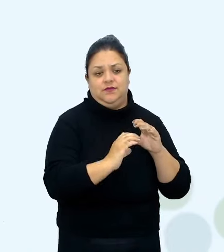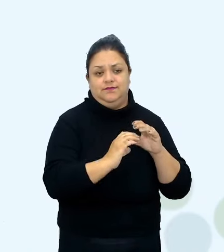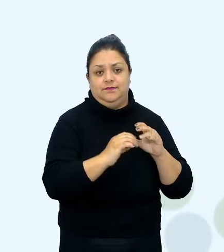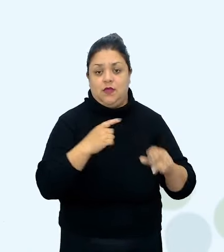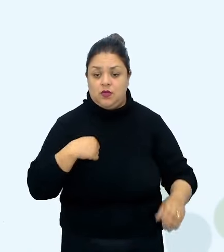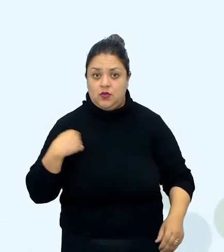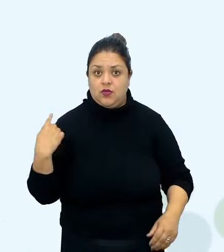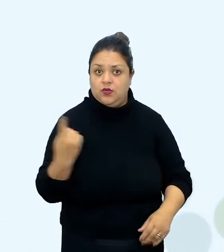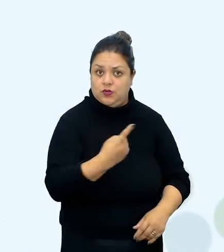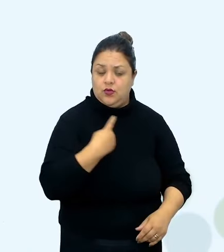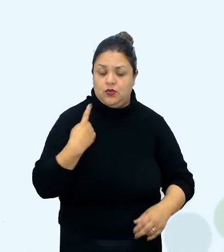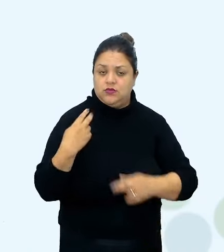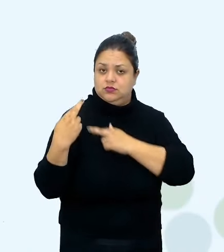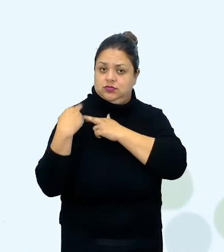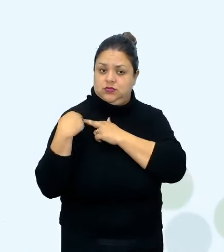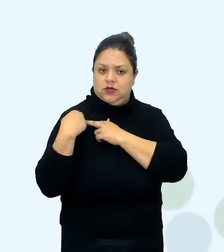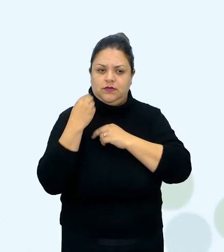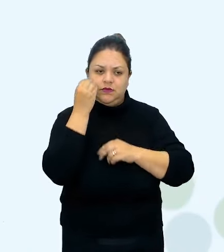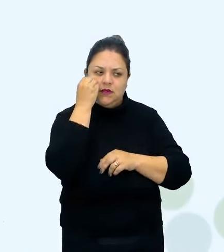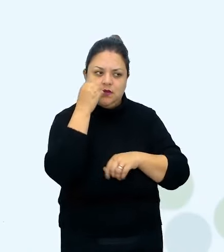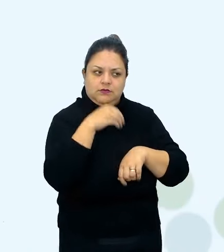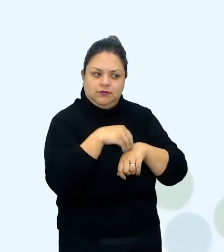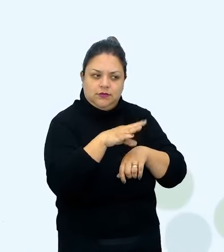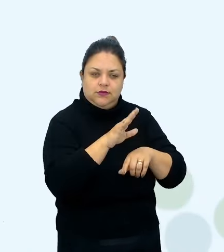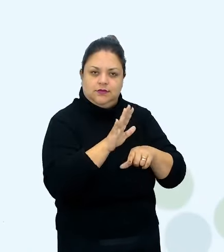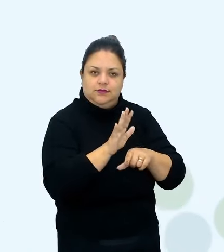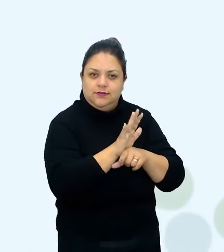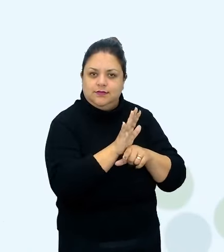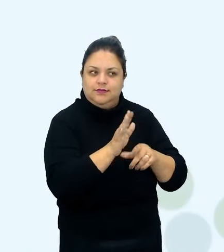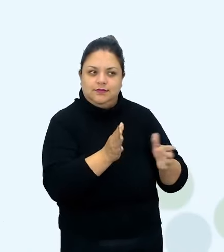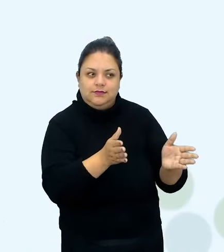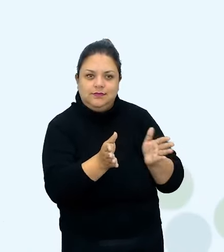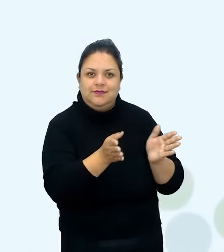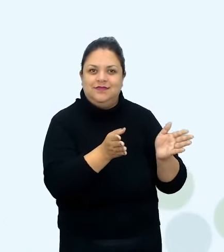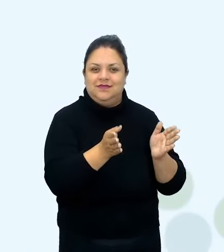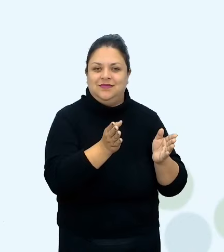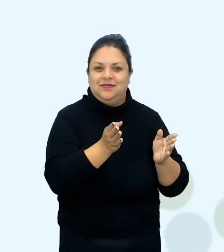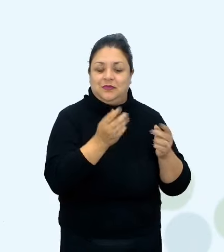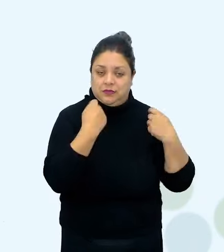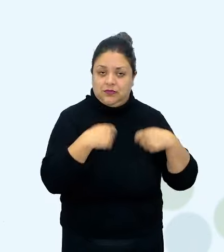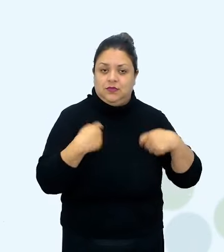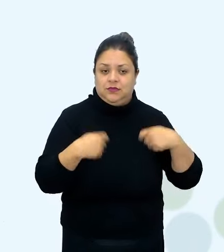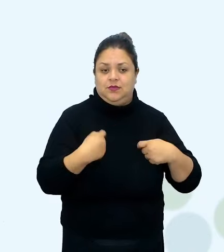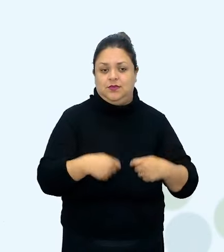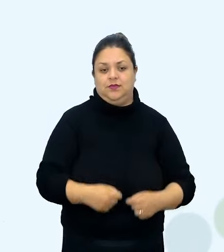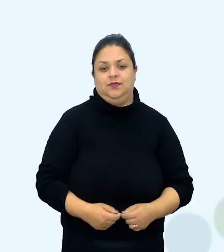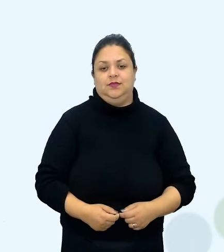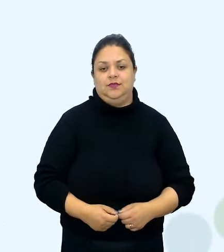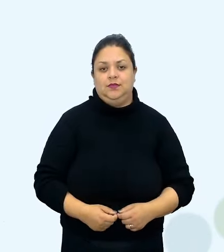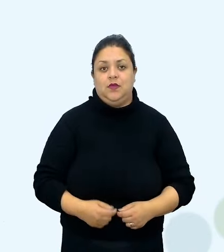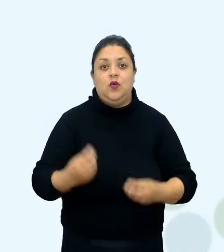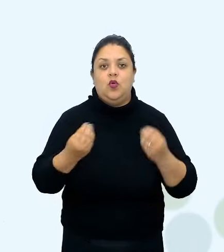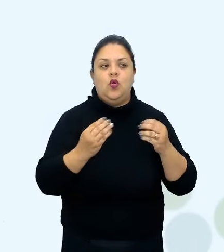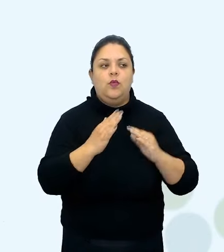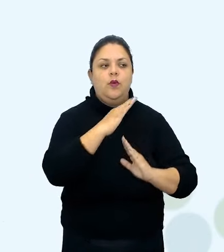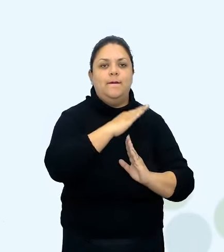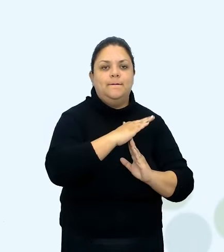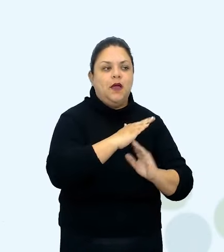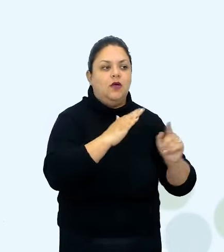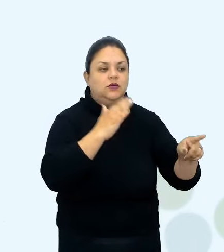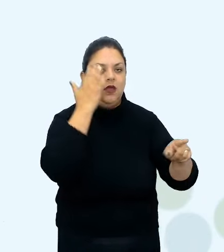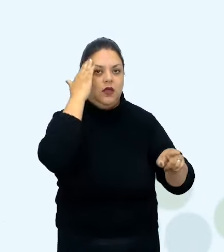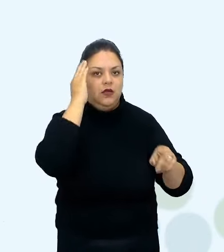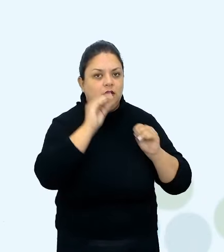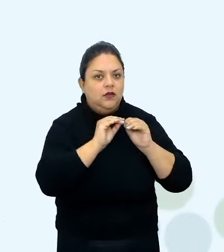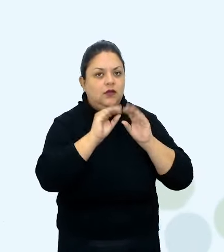nós que temos que dar as dicas, como que a gente vai fazer, né, como que a gente pode dar essa pausa, ela entender,